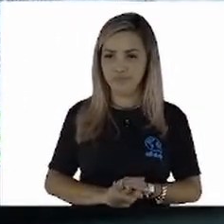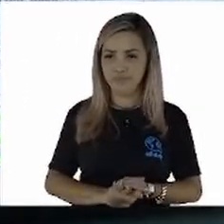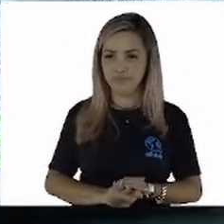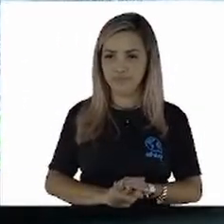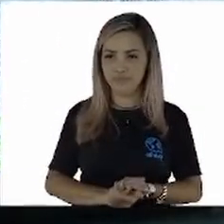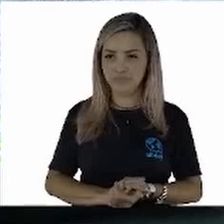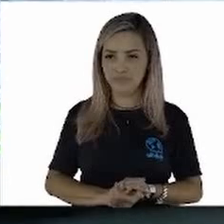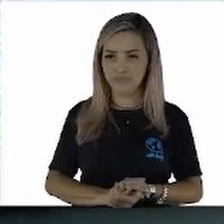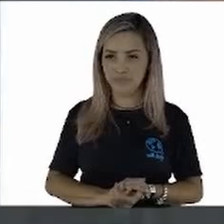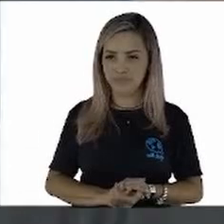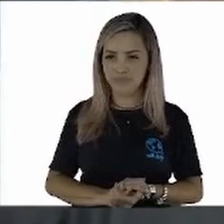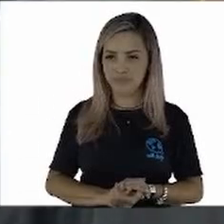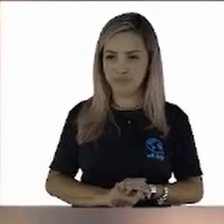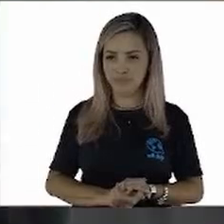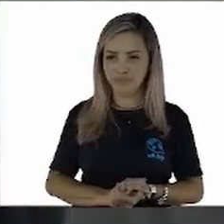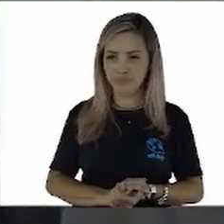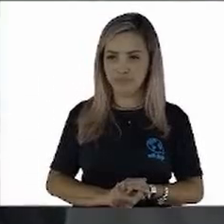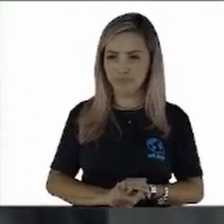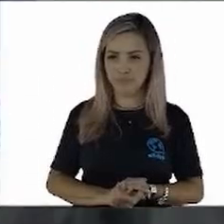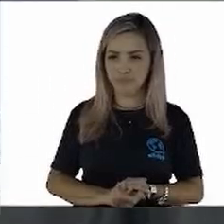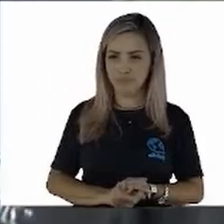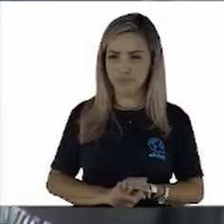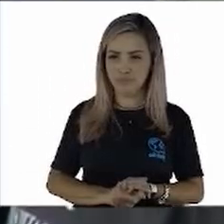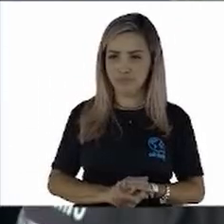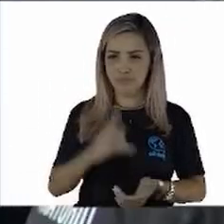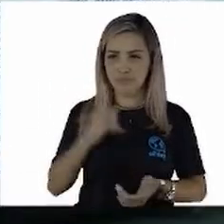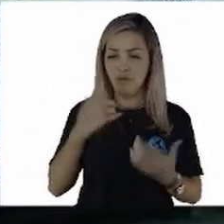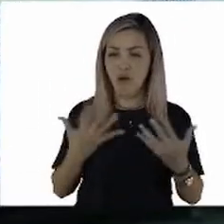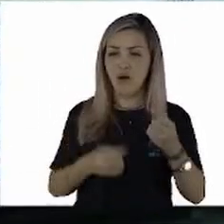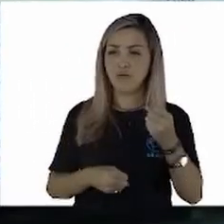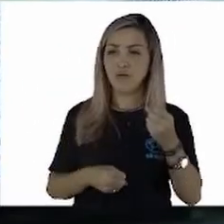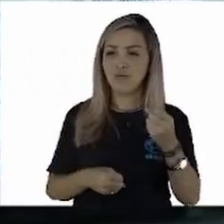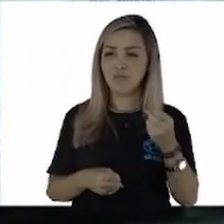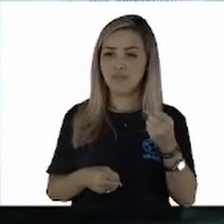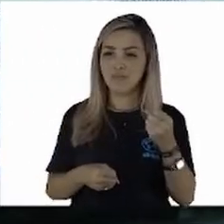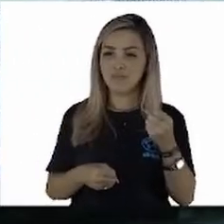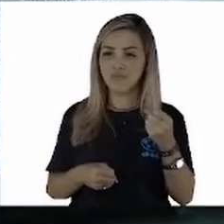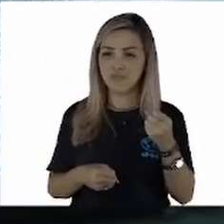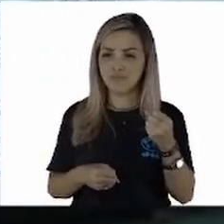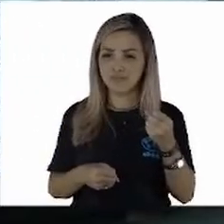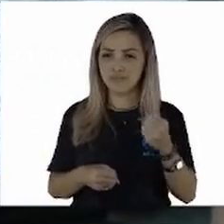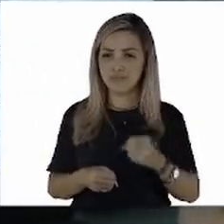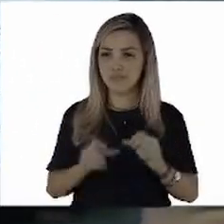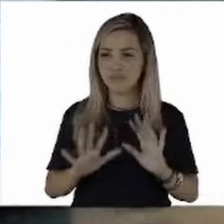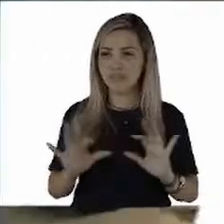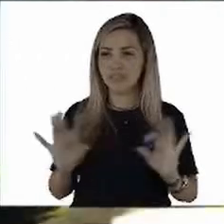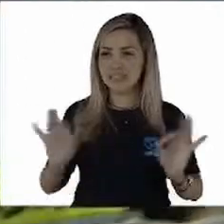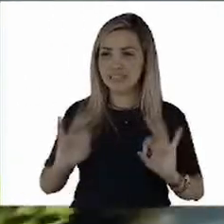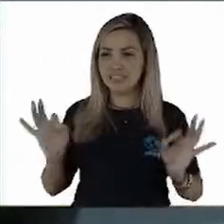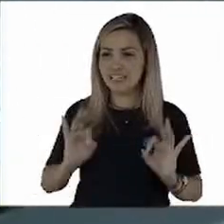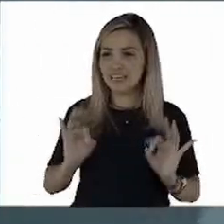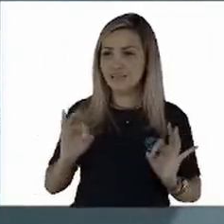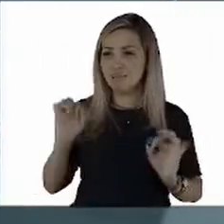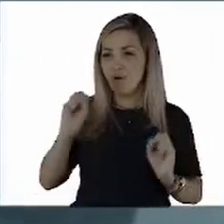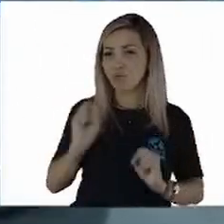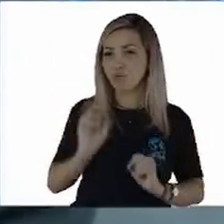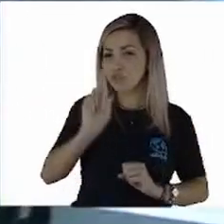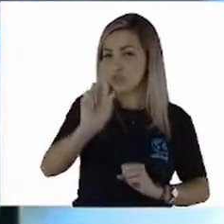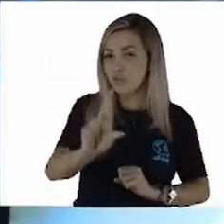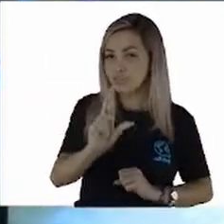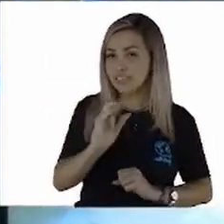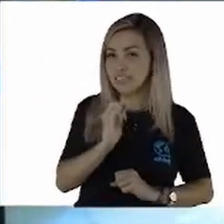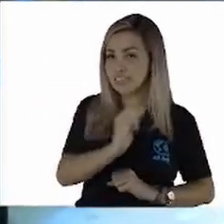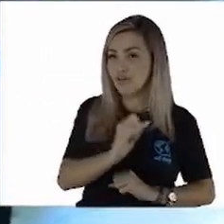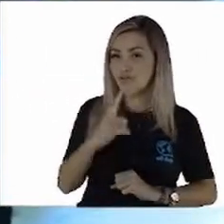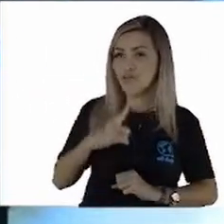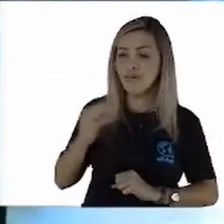Ó. Um, dois, três. Você disse que tá na mão de cima ou de baixo. Entendeu? Mas, ó, ninguém sopra. Ninguém diz pra